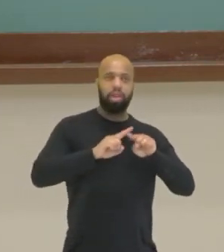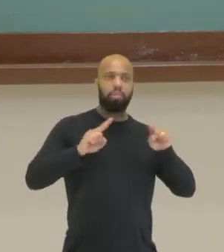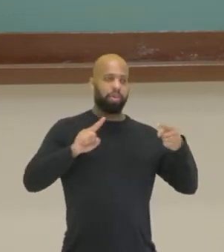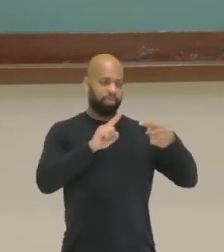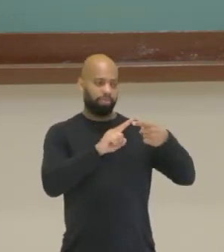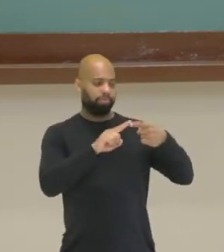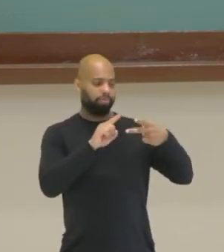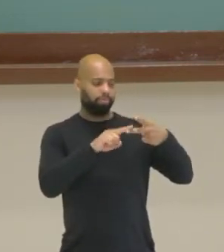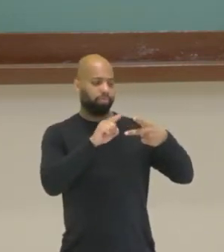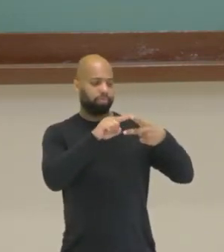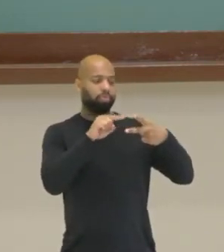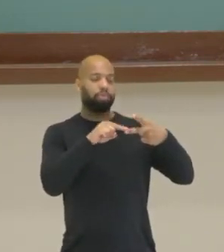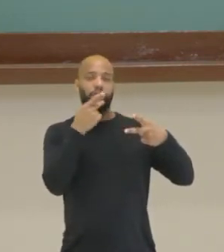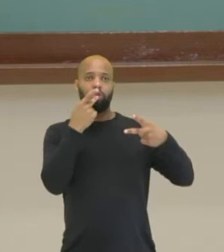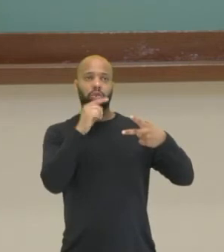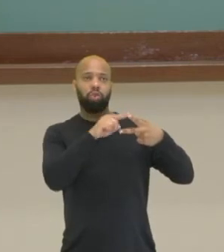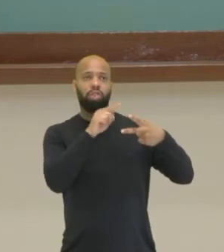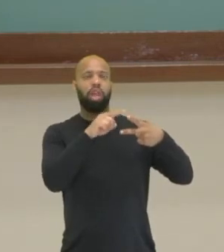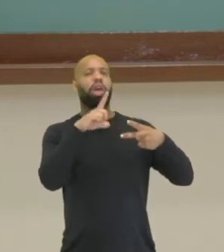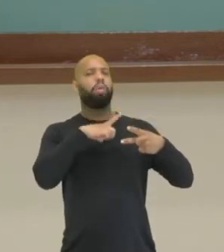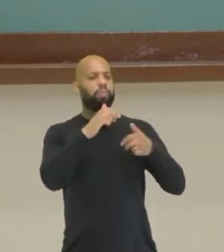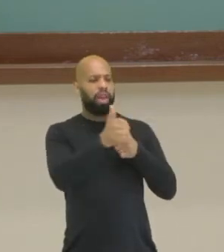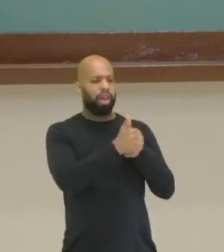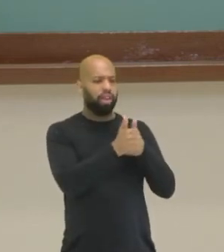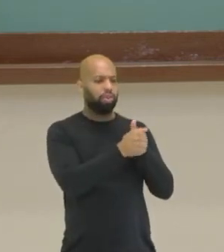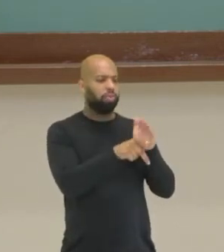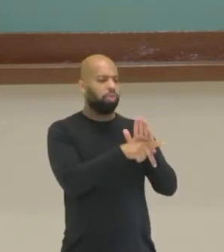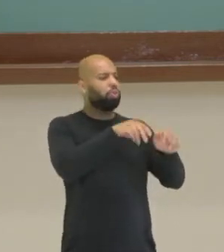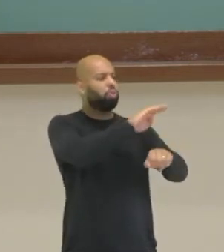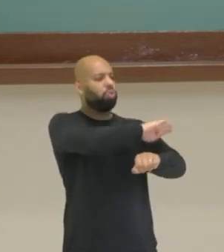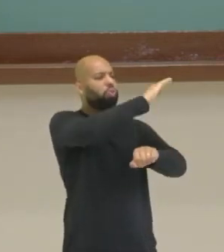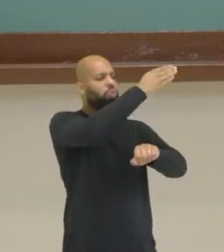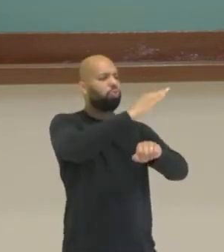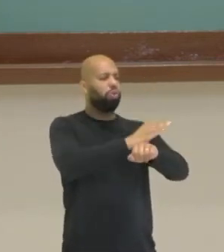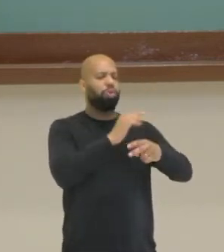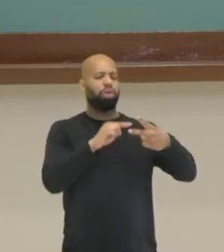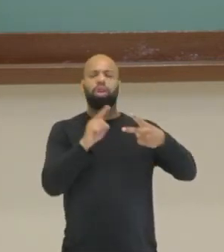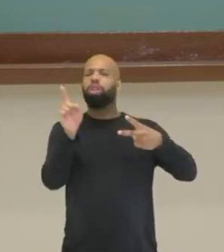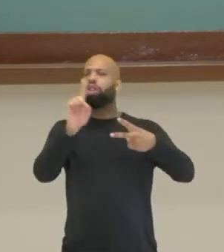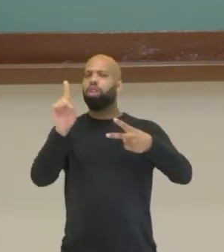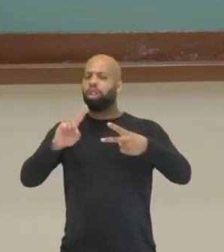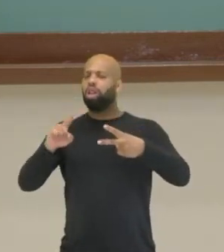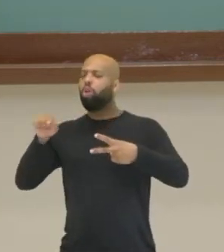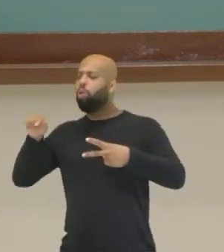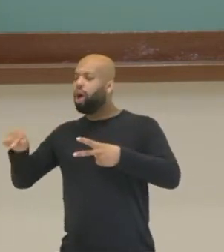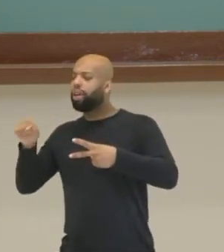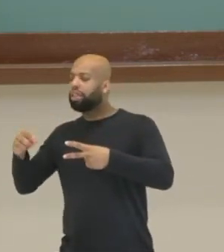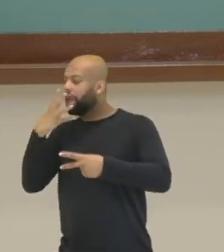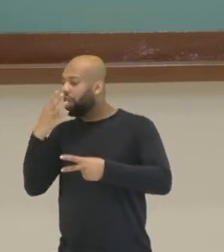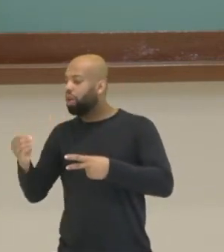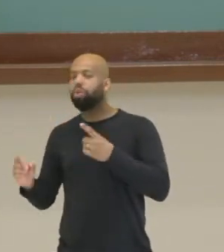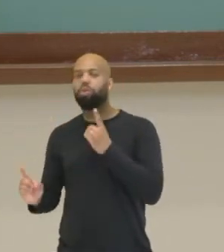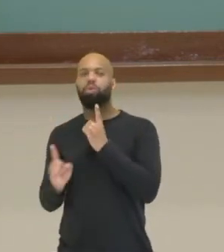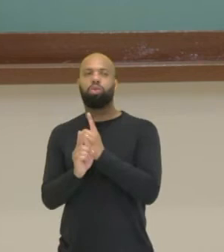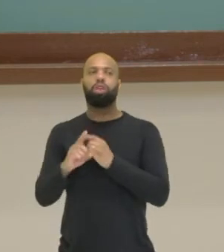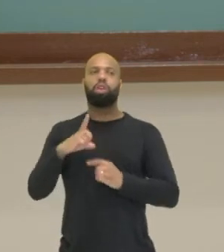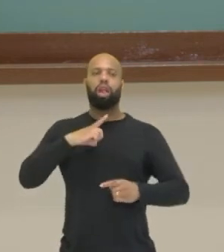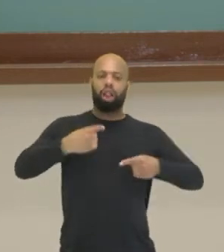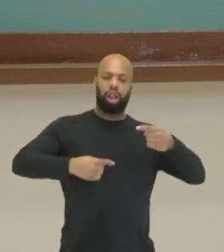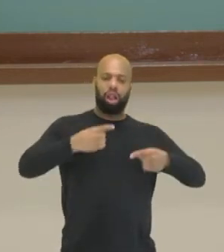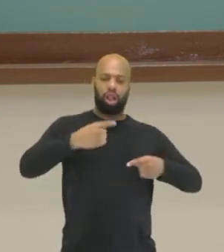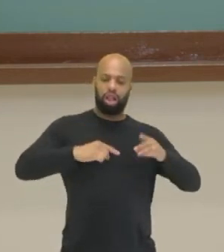próximo ali do Monte Palatino. E o Remo fala, não, foi mais para cá que a loba nos encontrou. Nessa situação entraram em